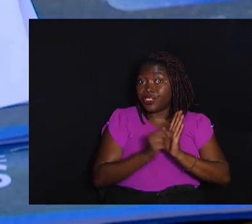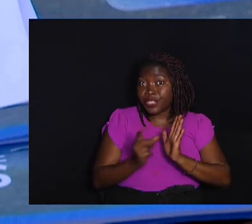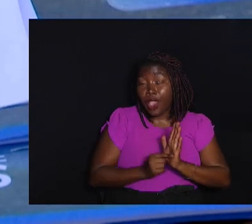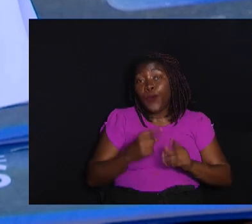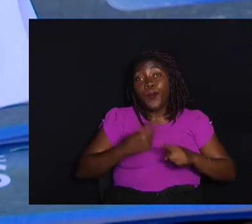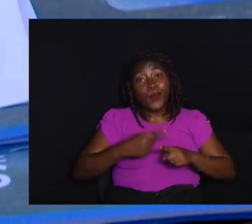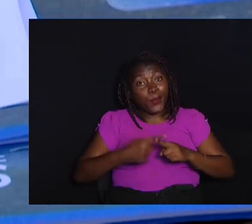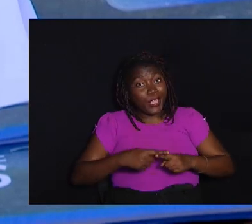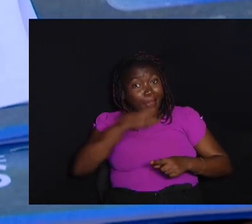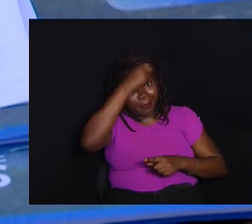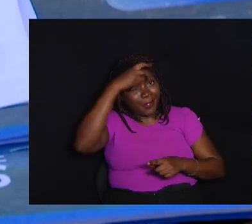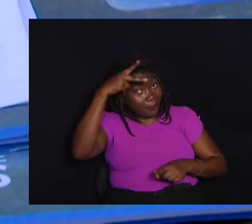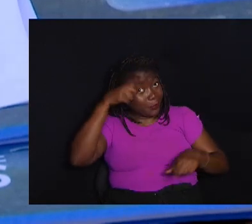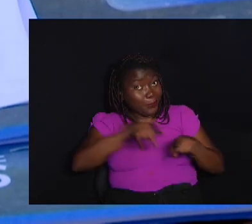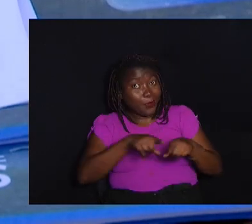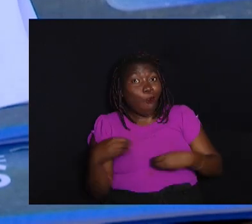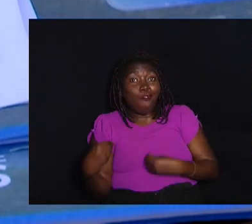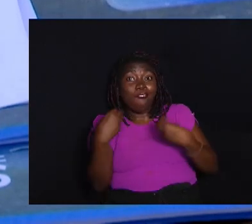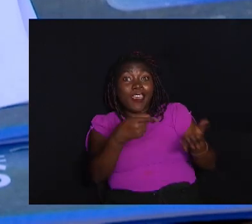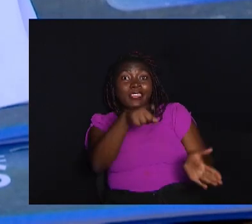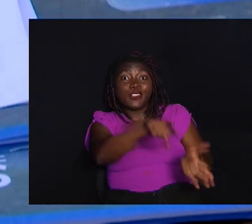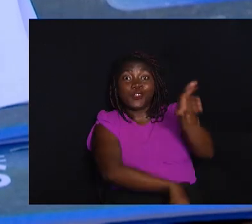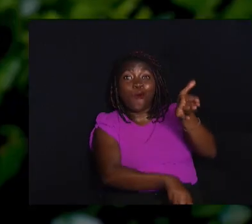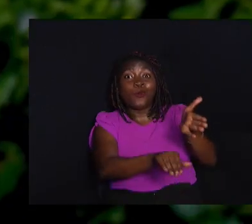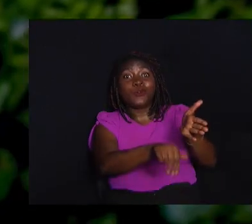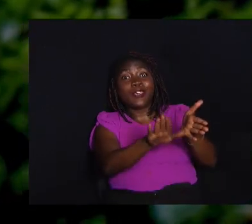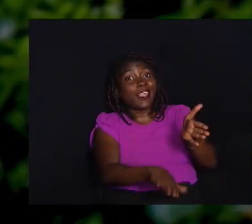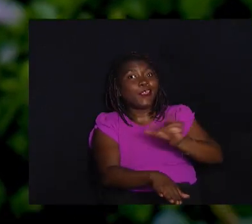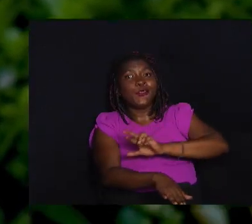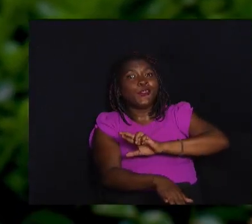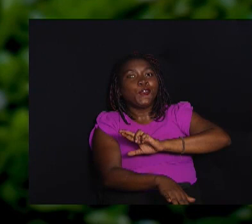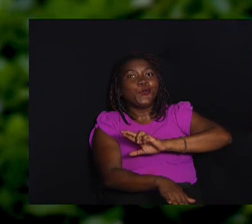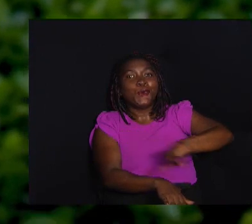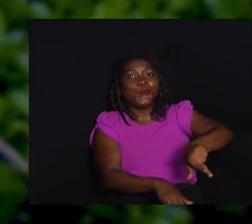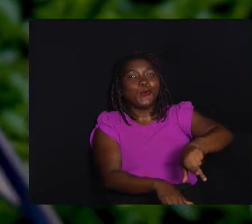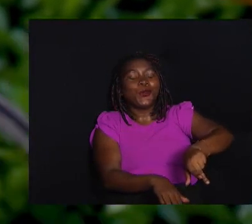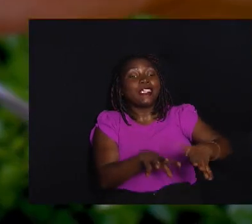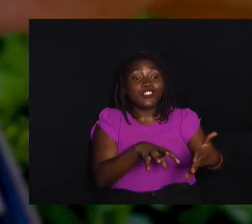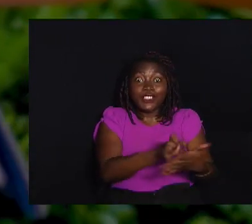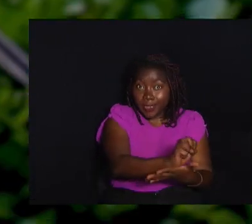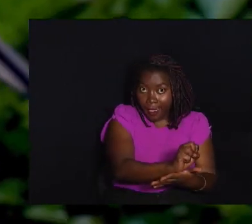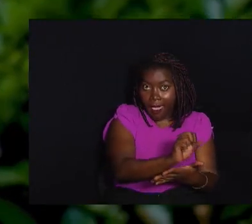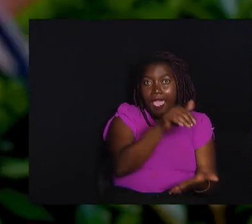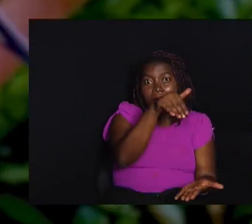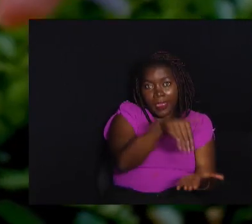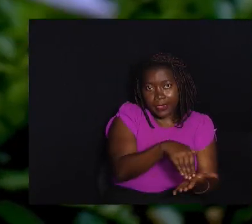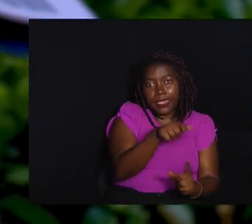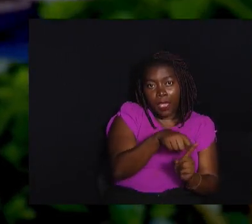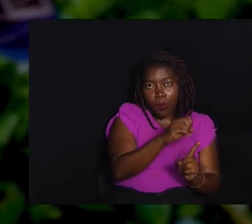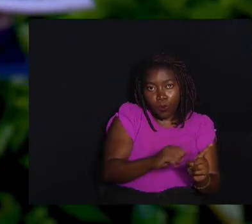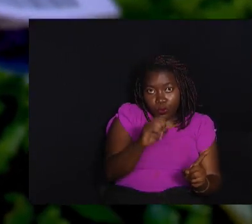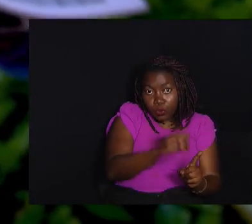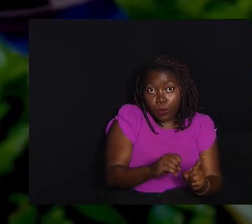inclusive, oferece um desconto para quem não recebe ou se inscreve até outubro, para não receber